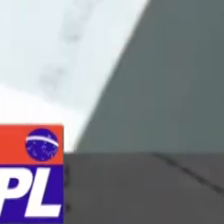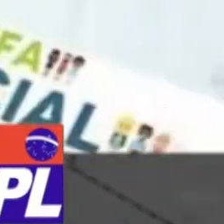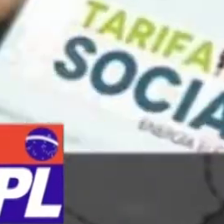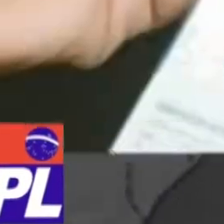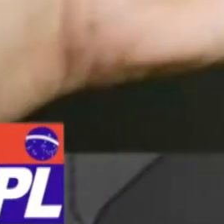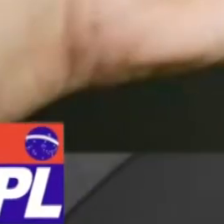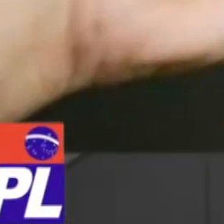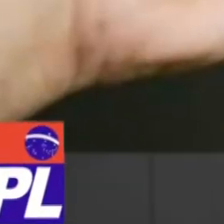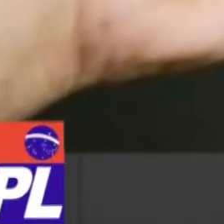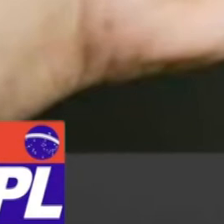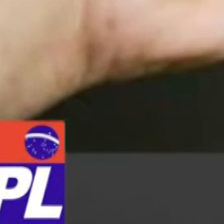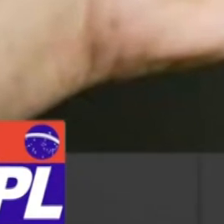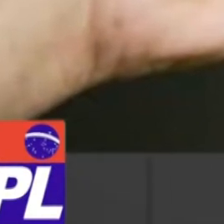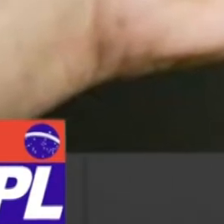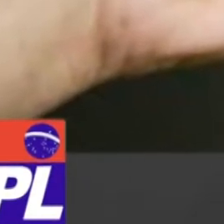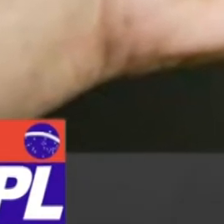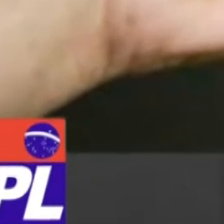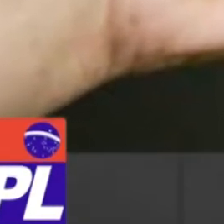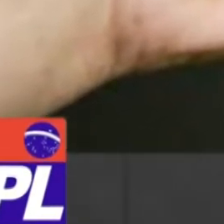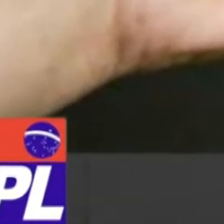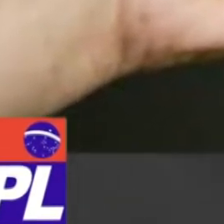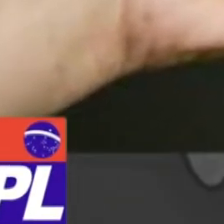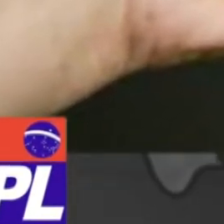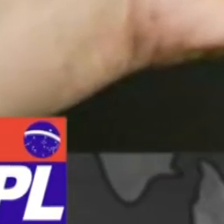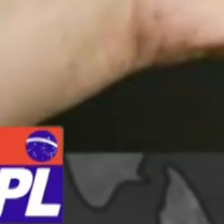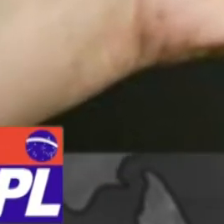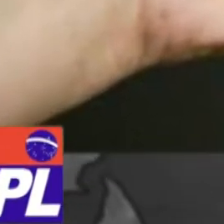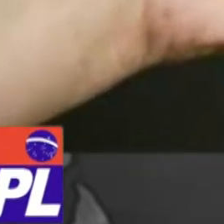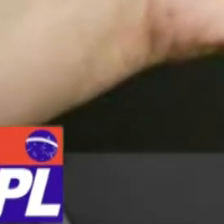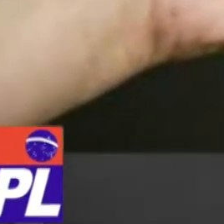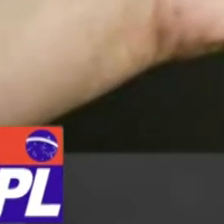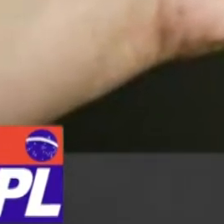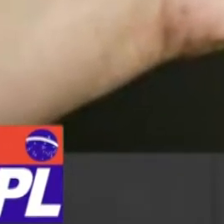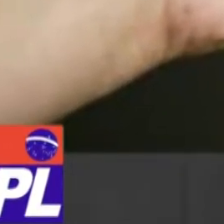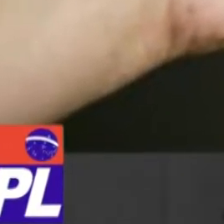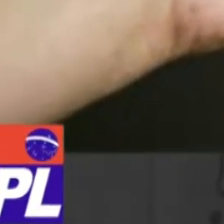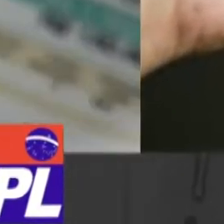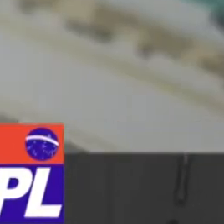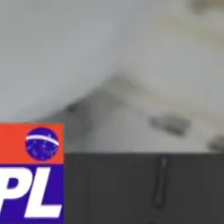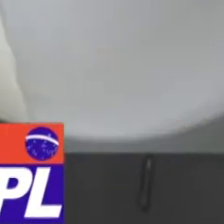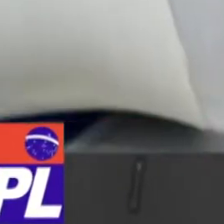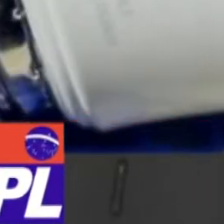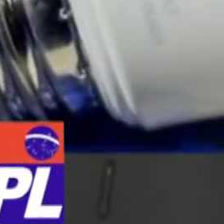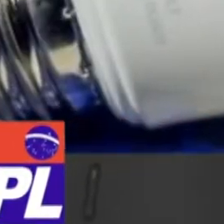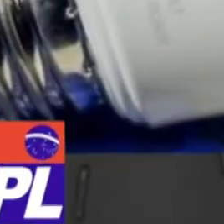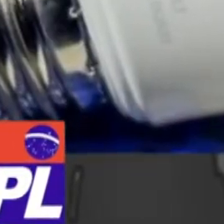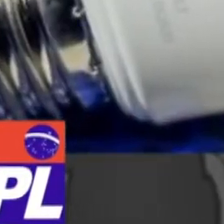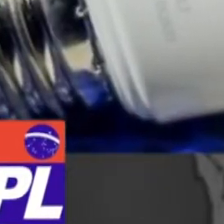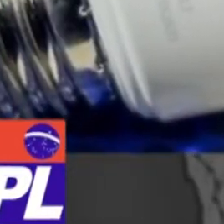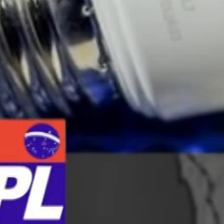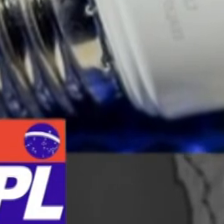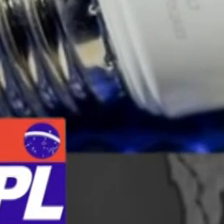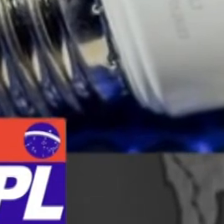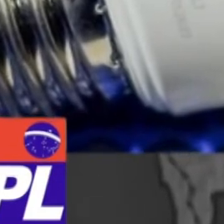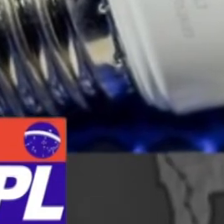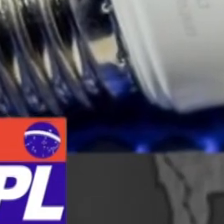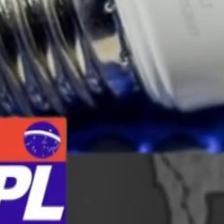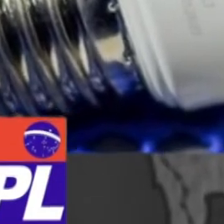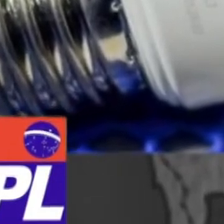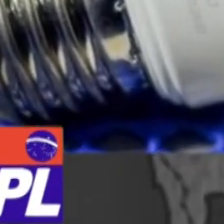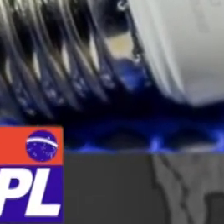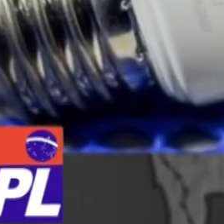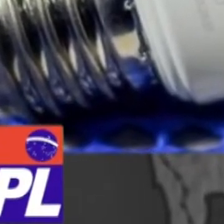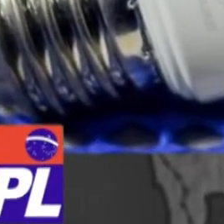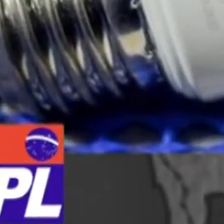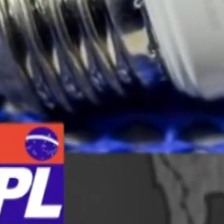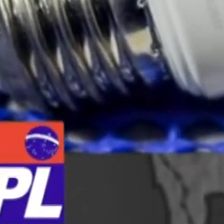simplificou a inclusão de famílias no cadastro da tarifa social de energia elétrica ele ressaltou também que de acordo